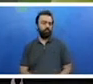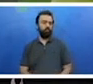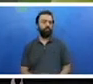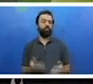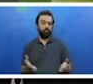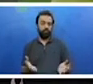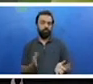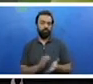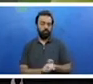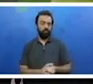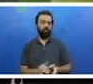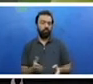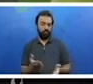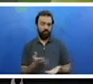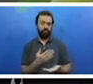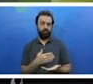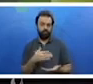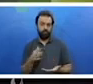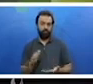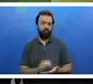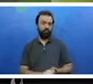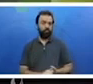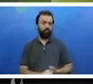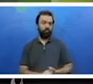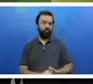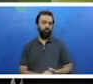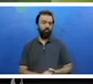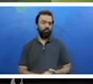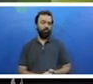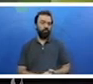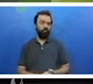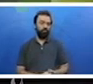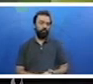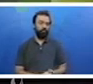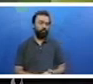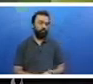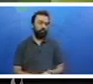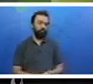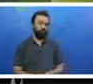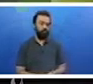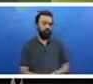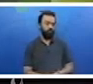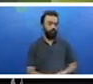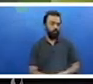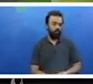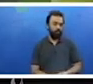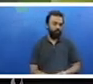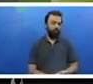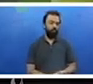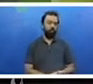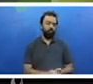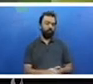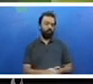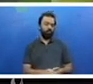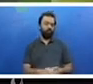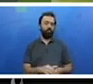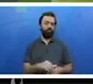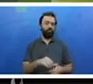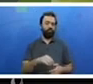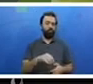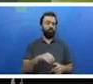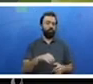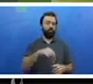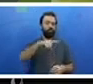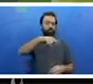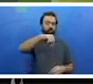Bom, vamos lá. Multiplique cada valor de x. X são litros por